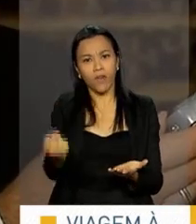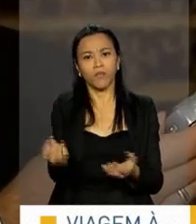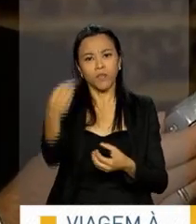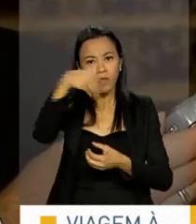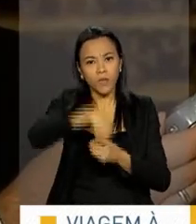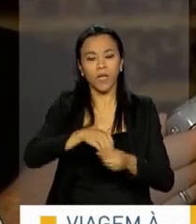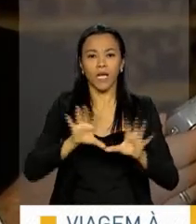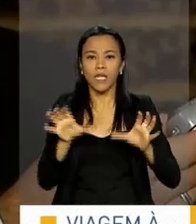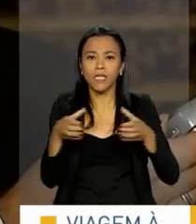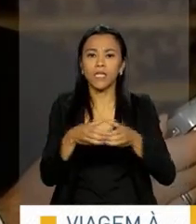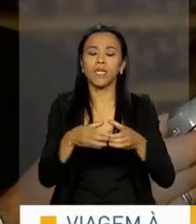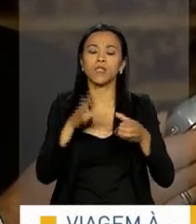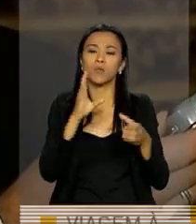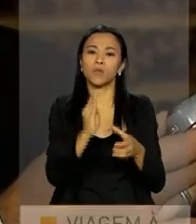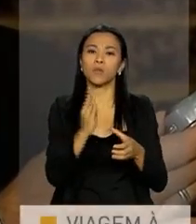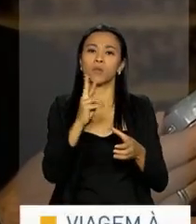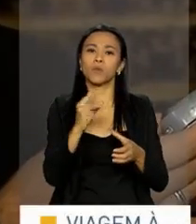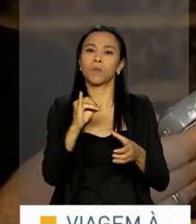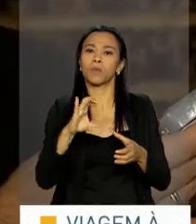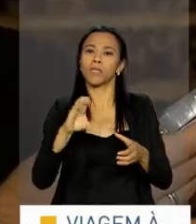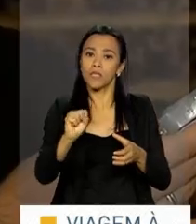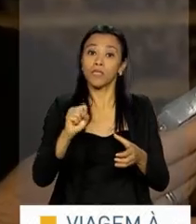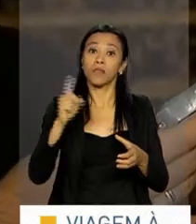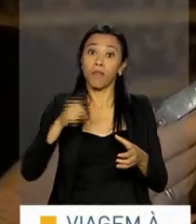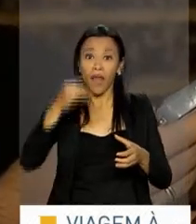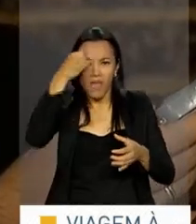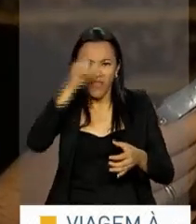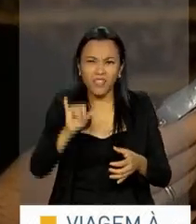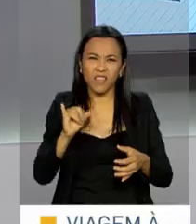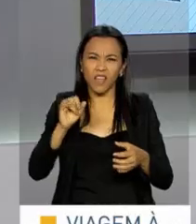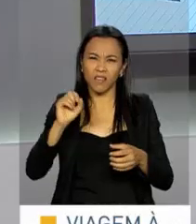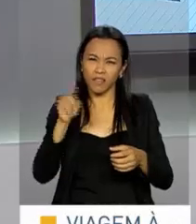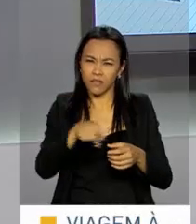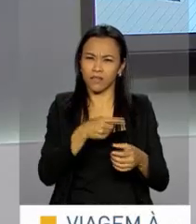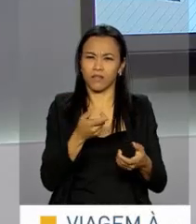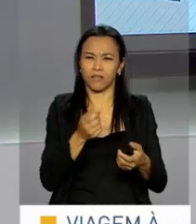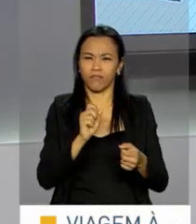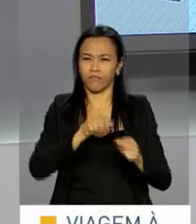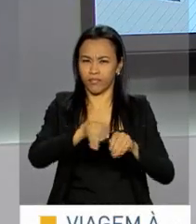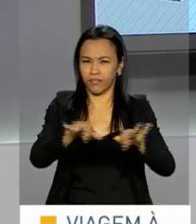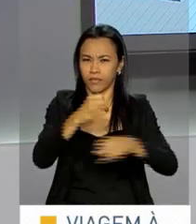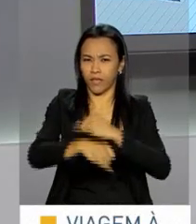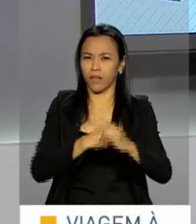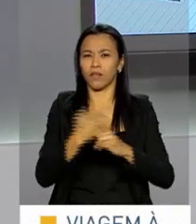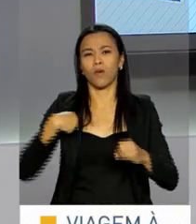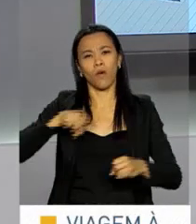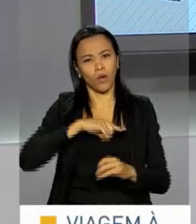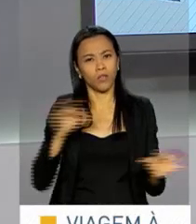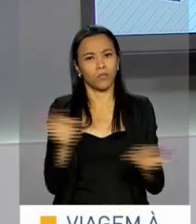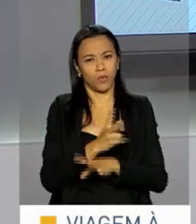cooperação para prevenir ataques cibernéticos. Bem, nós ficamos por